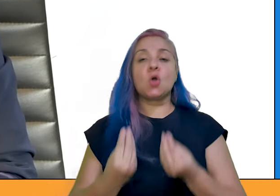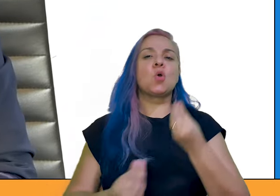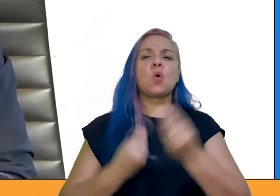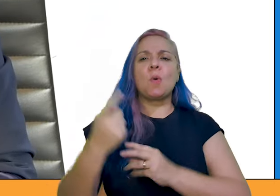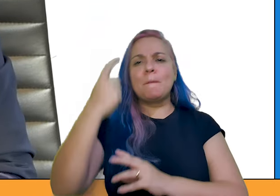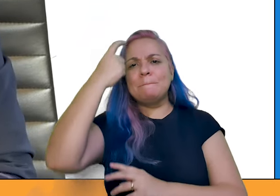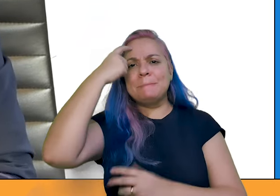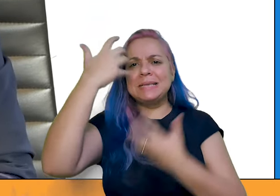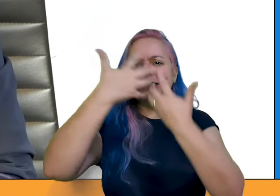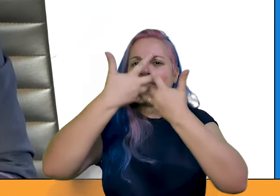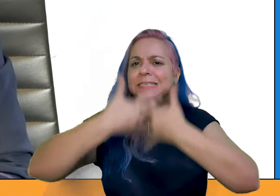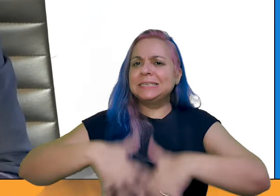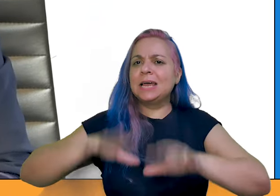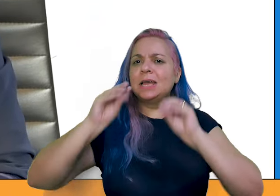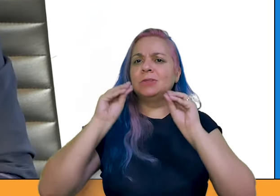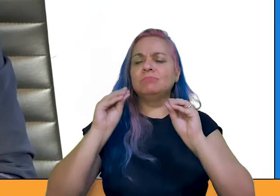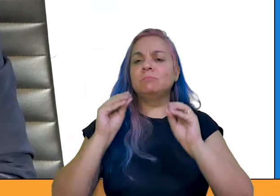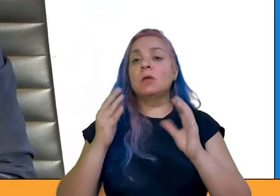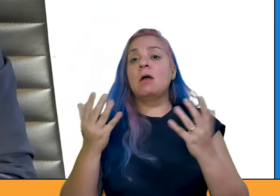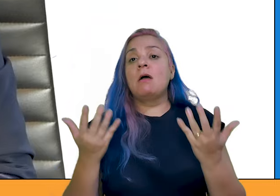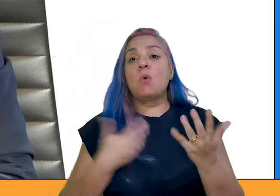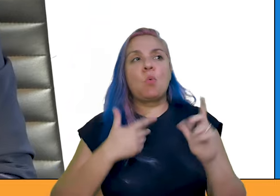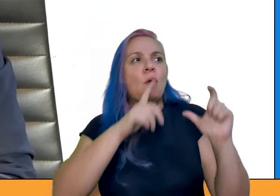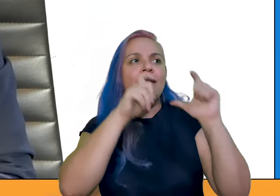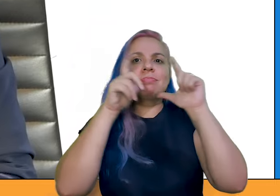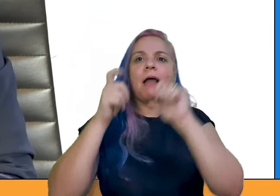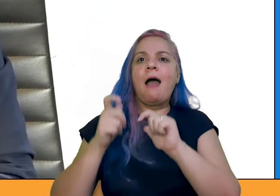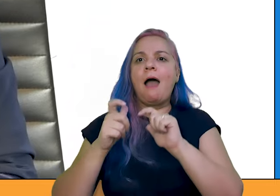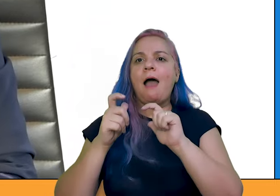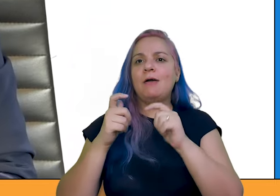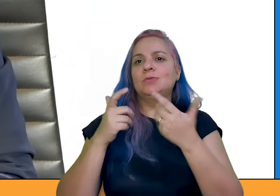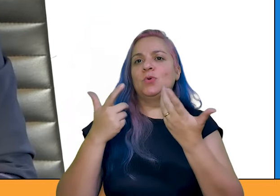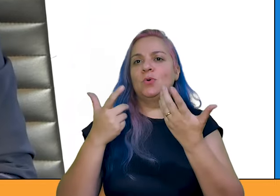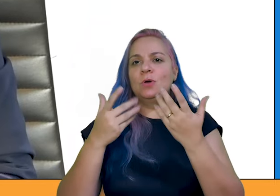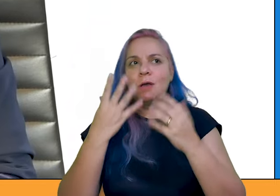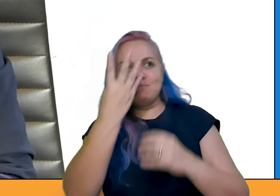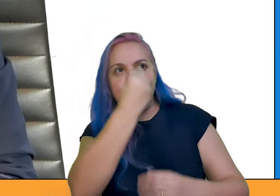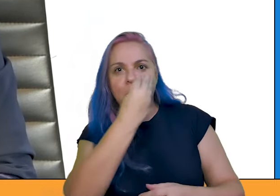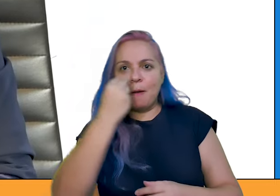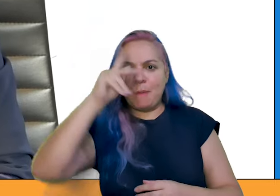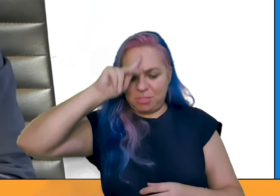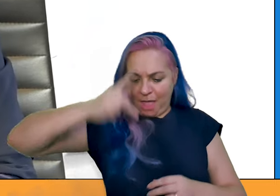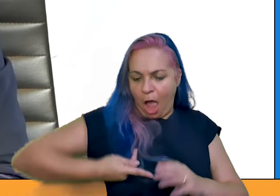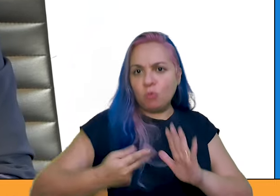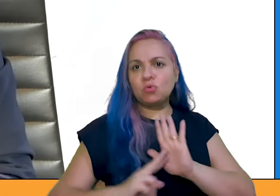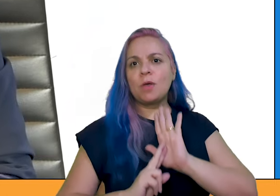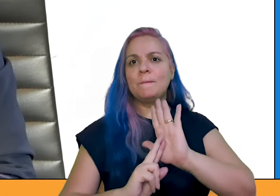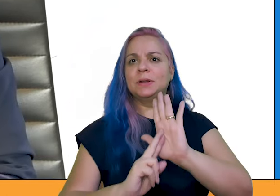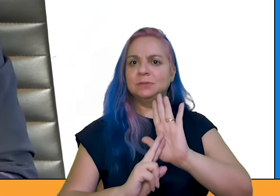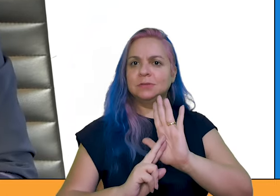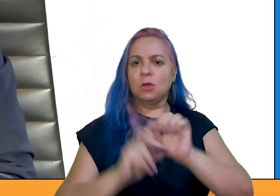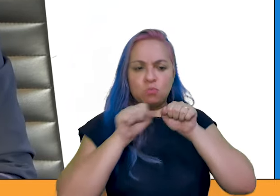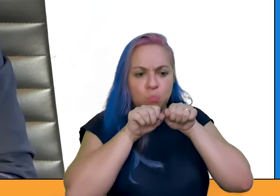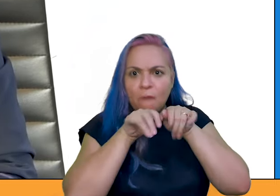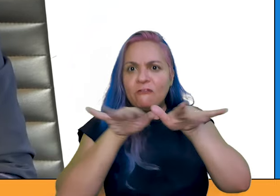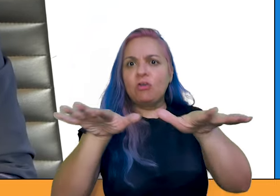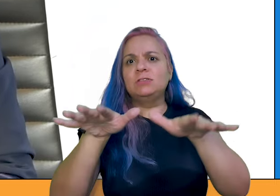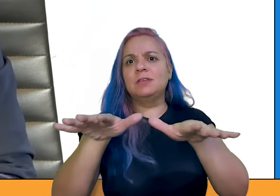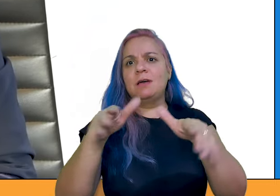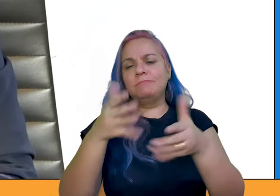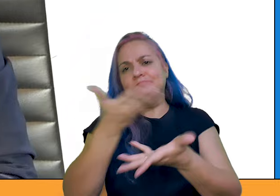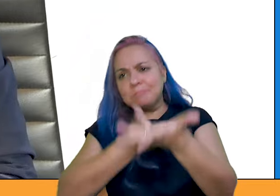são formas de se pensar no campo da imagem, no retrato, na fotografia, na autorrepresentação e